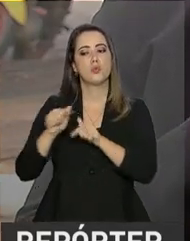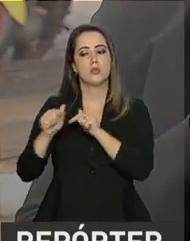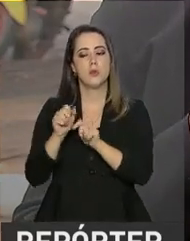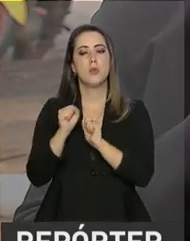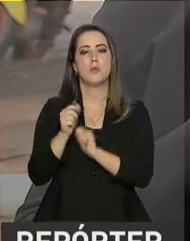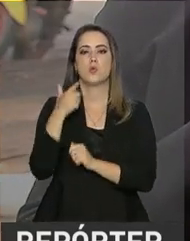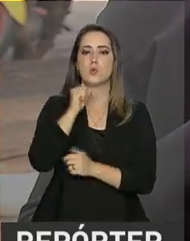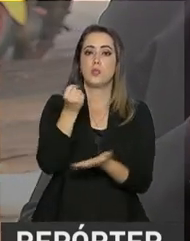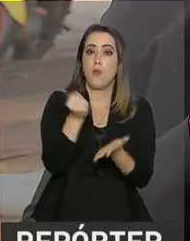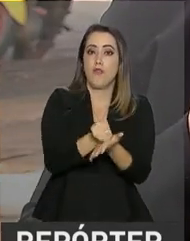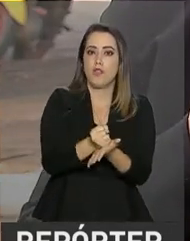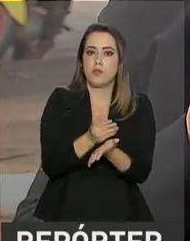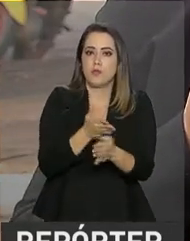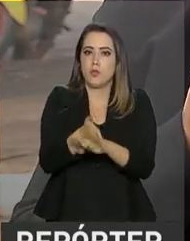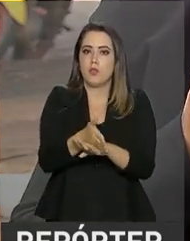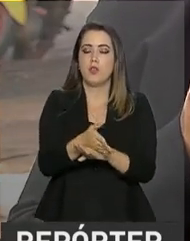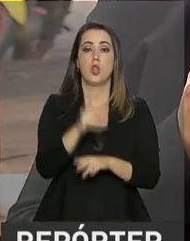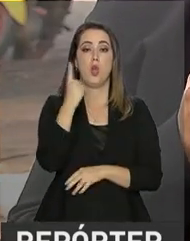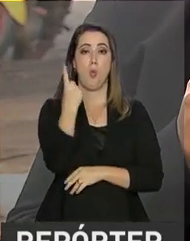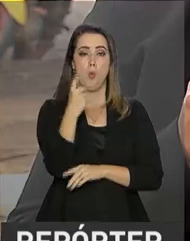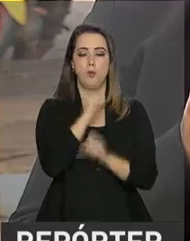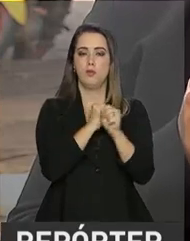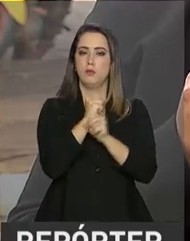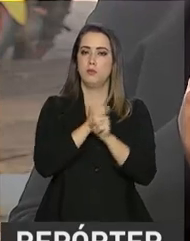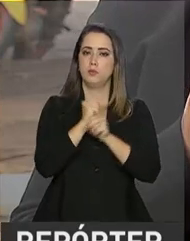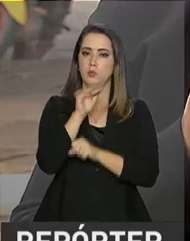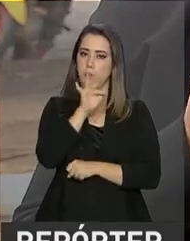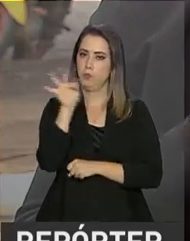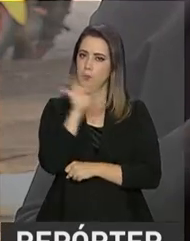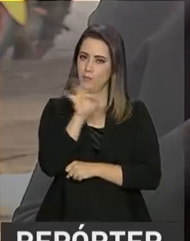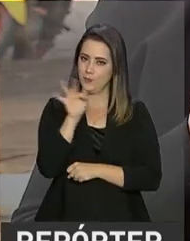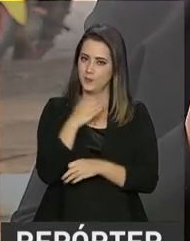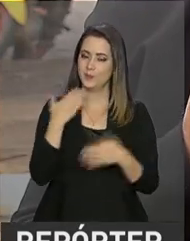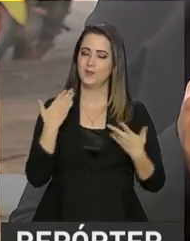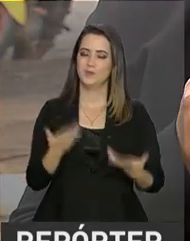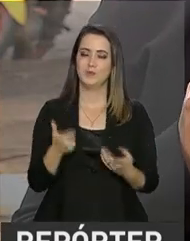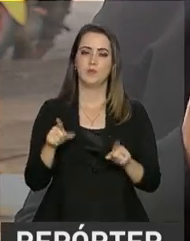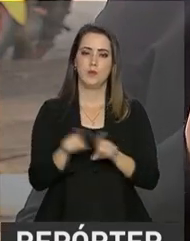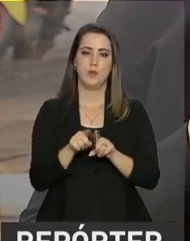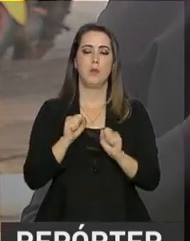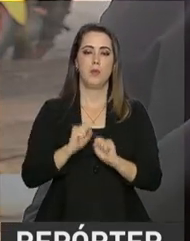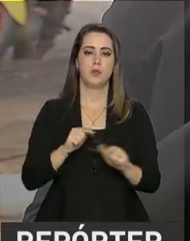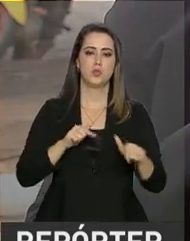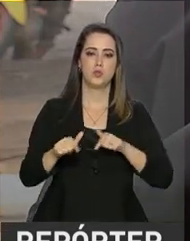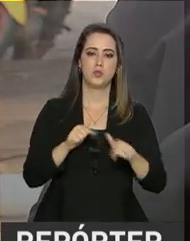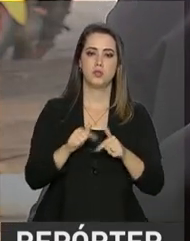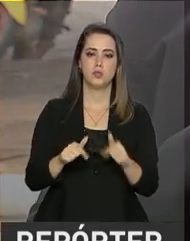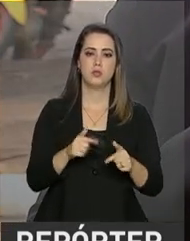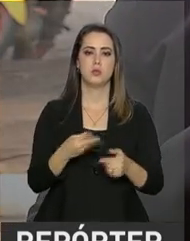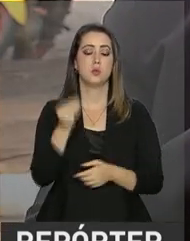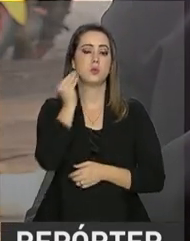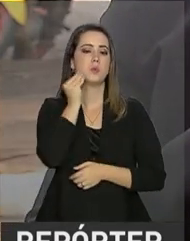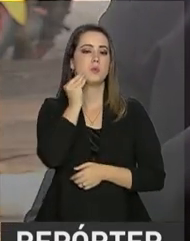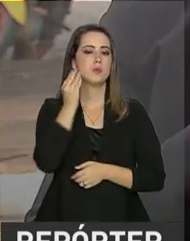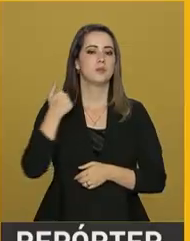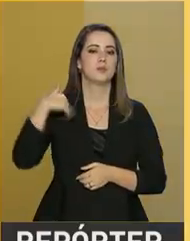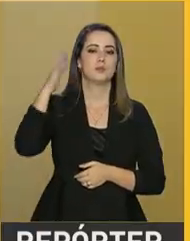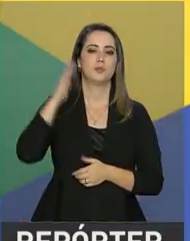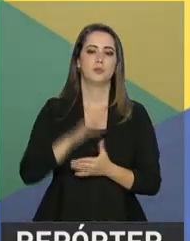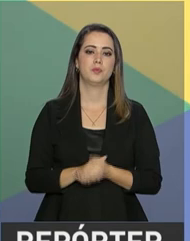conseguir um visto ele vê até um ano na frança além disso ele também pode trabalhar para ter uma experiência mais